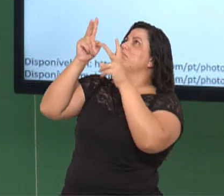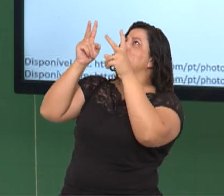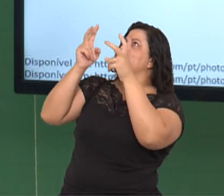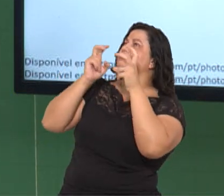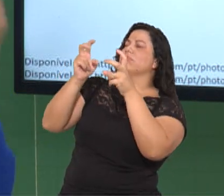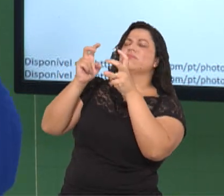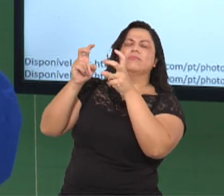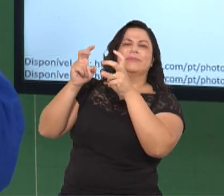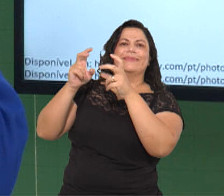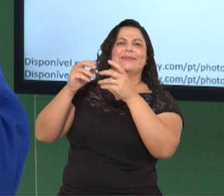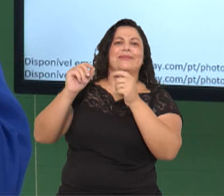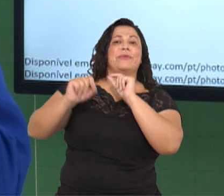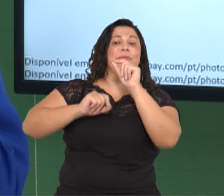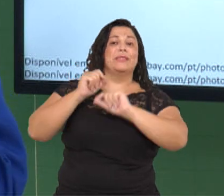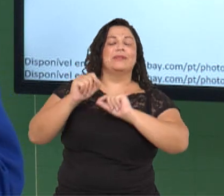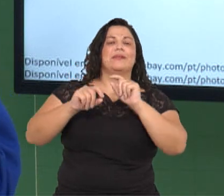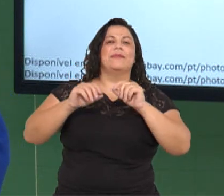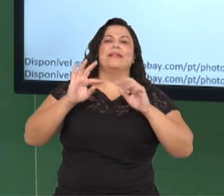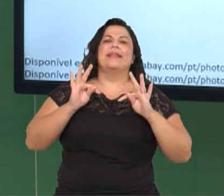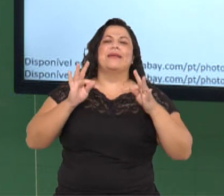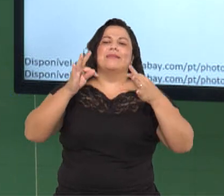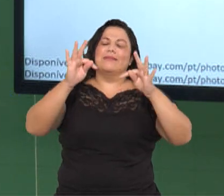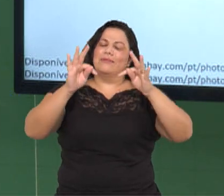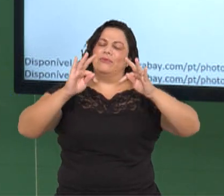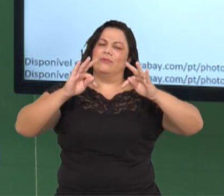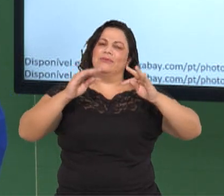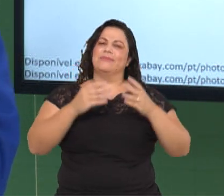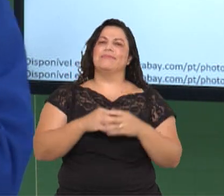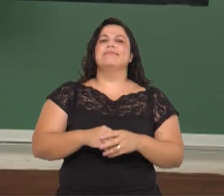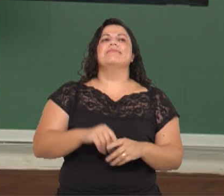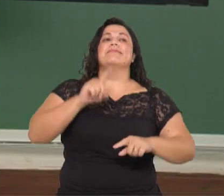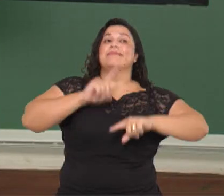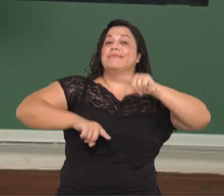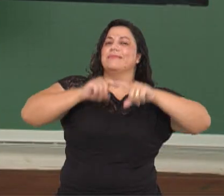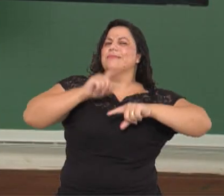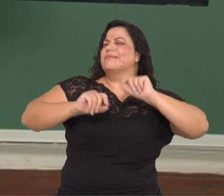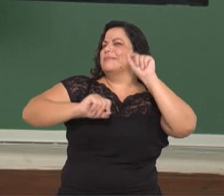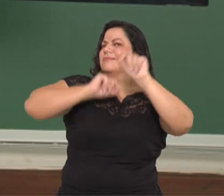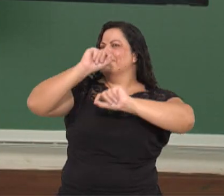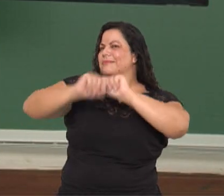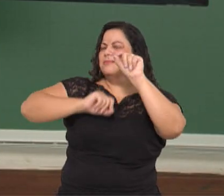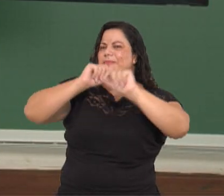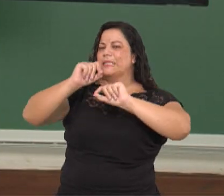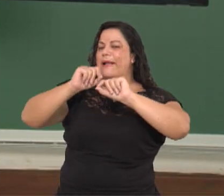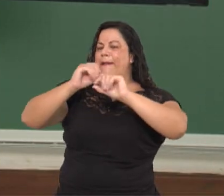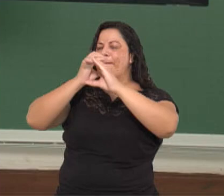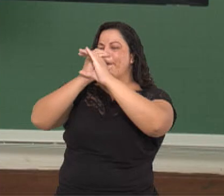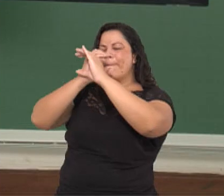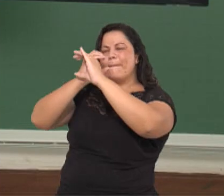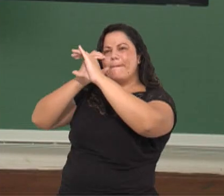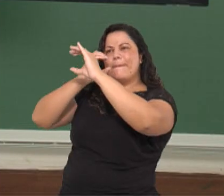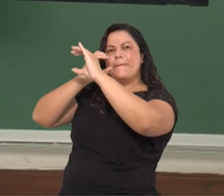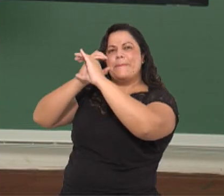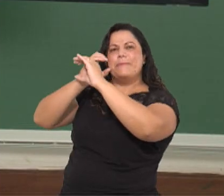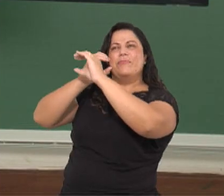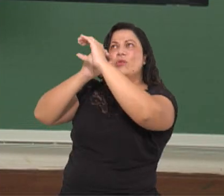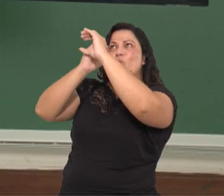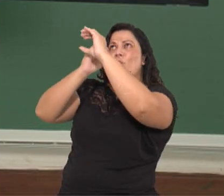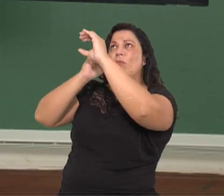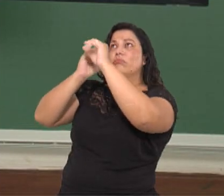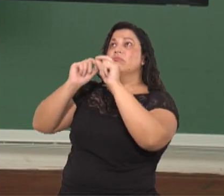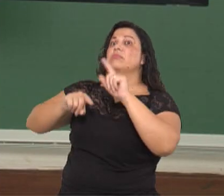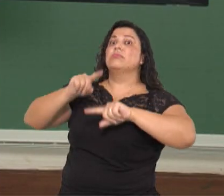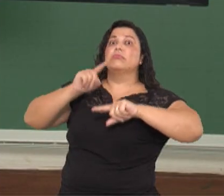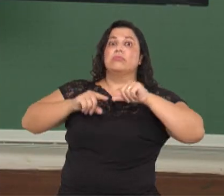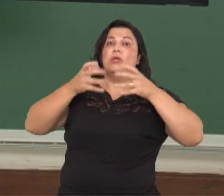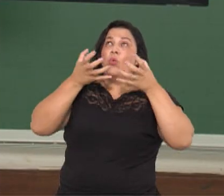essas observações, que contribuem nessa observação. Fazendo o quê? Ampliando o objeto que eu quero